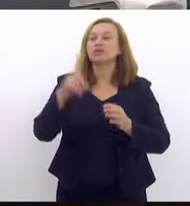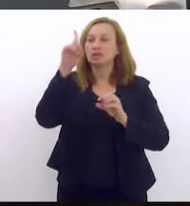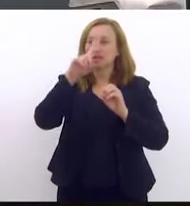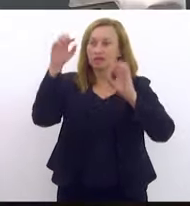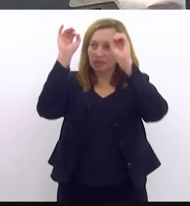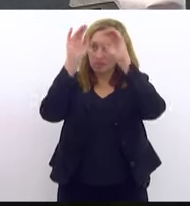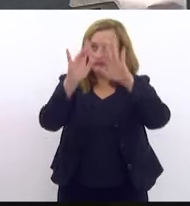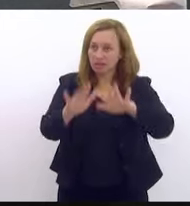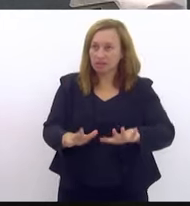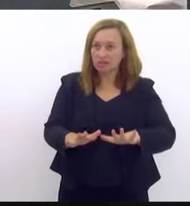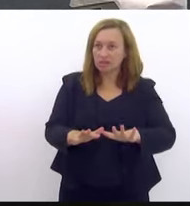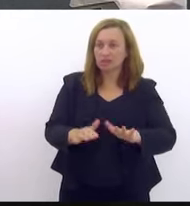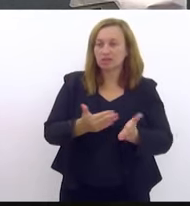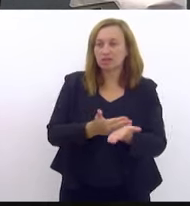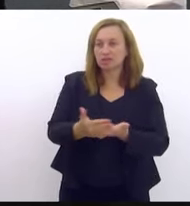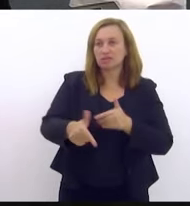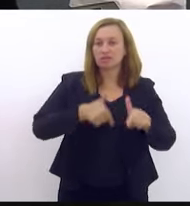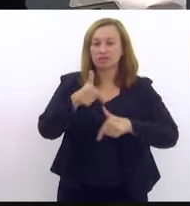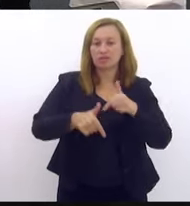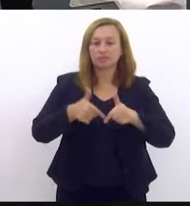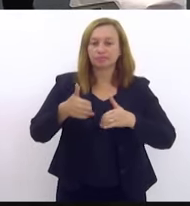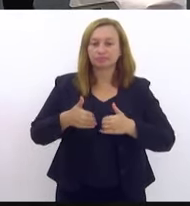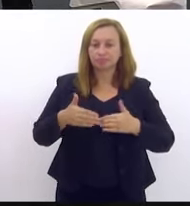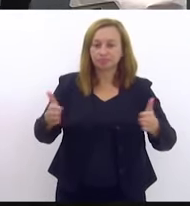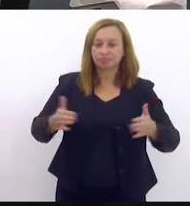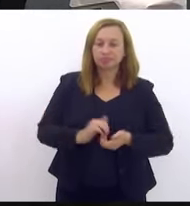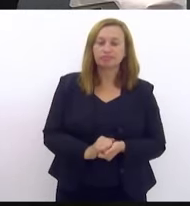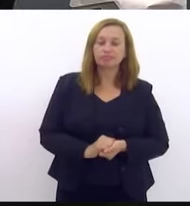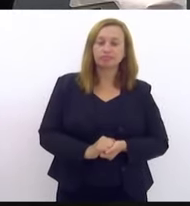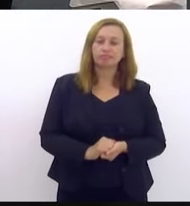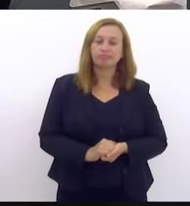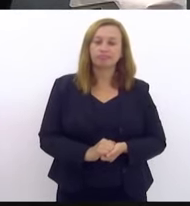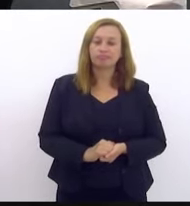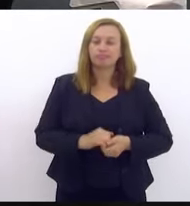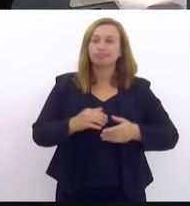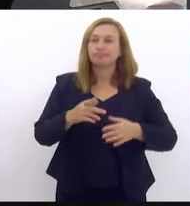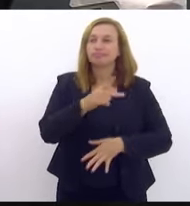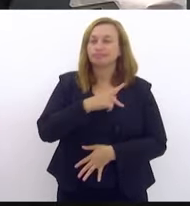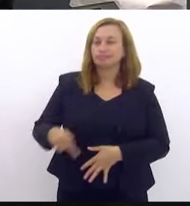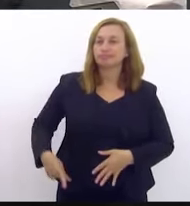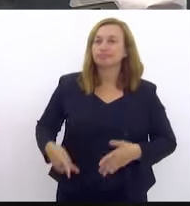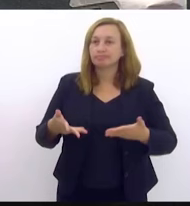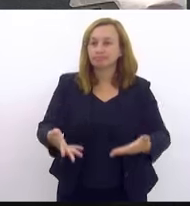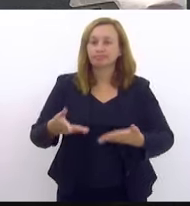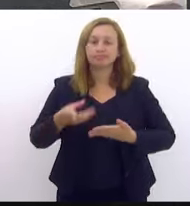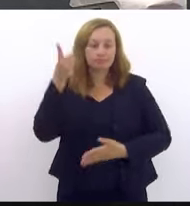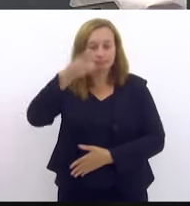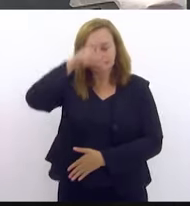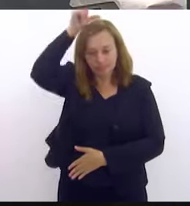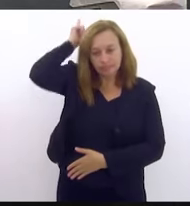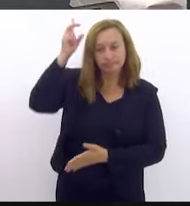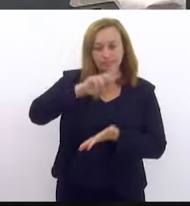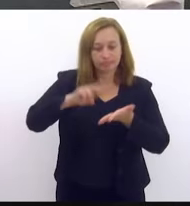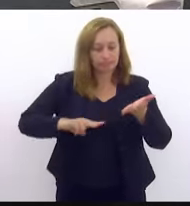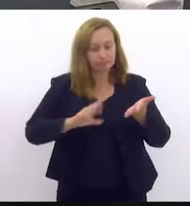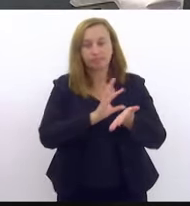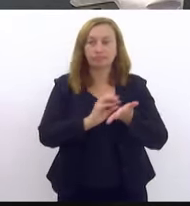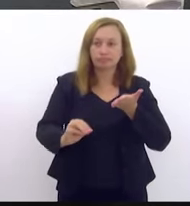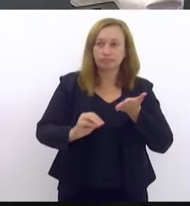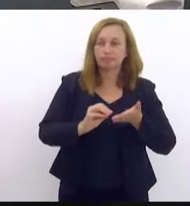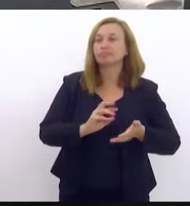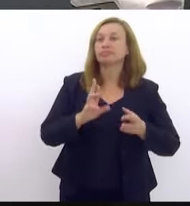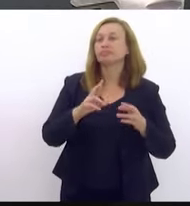Deus, iniciamos nossos trabalhos. Está aberta a sessão. A presidência convida o senhor deputado Luiz Paulo para fazer a leitura da ata da